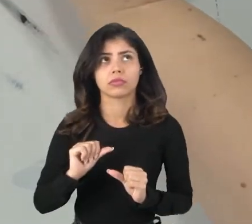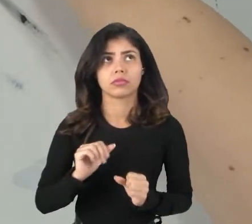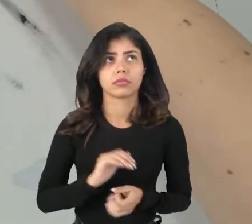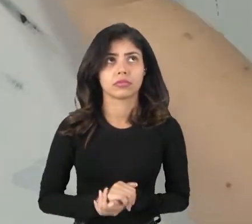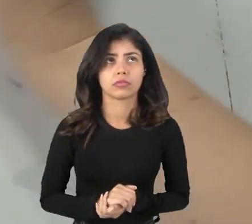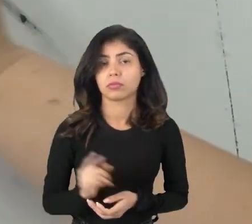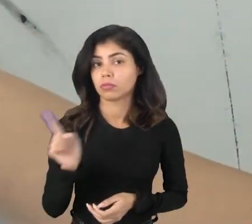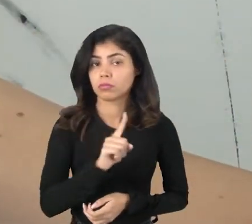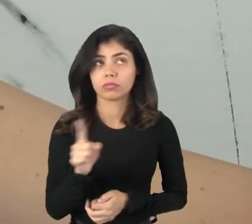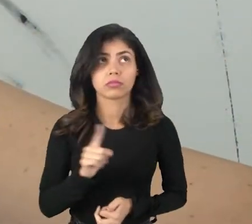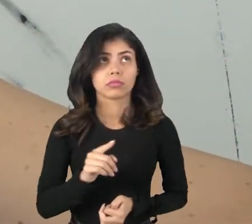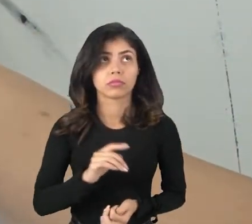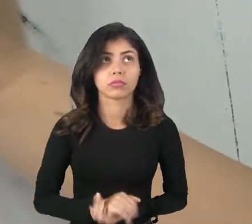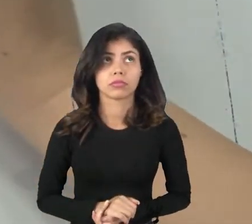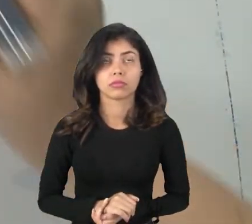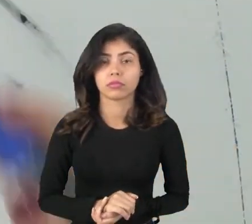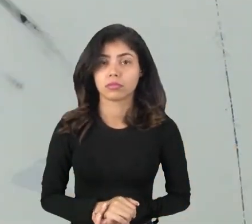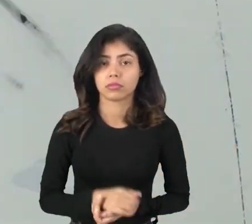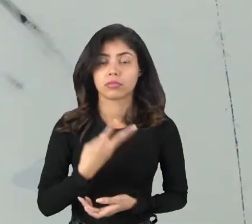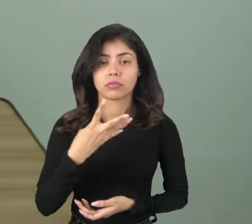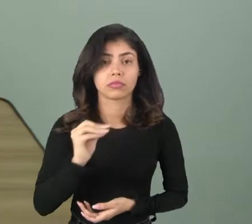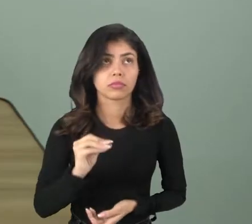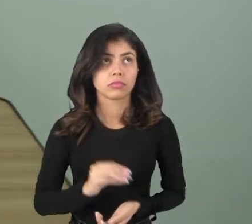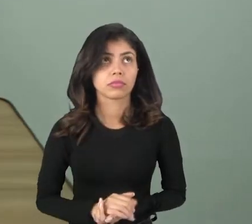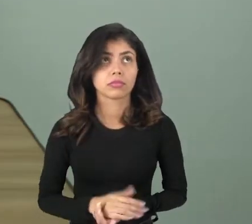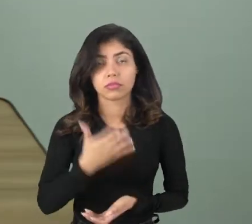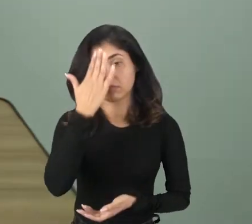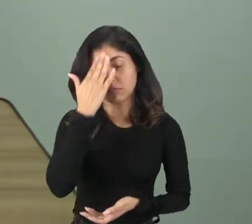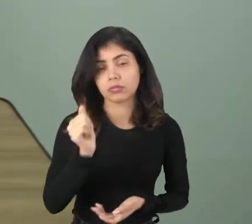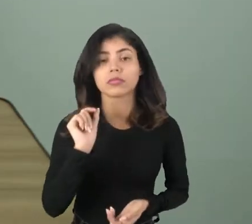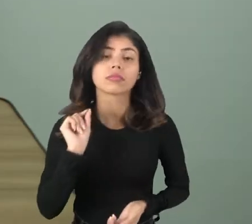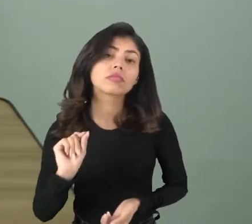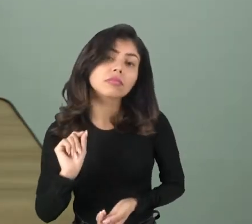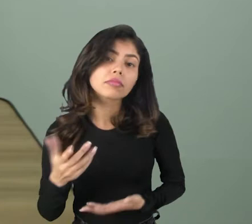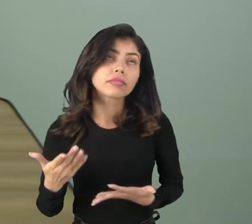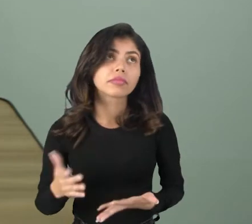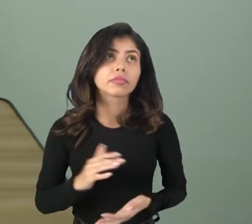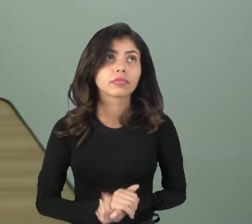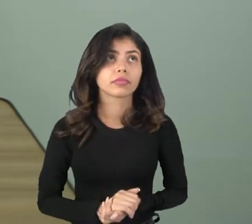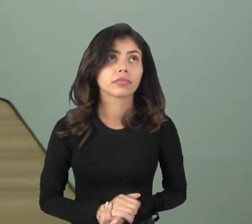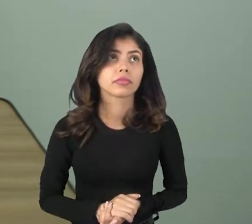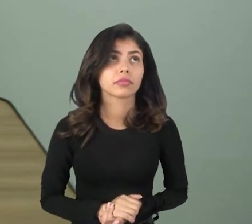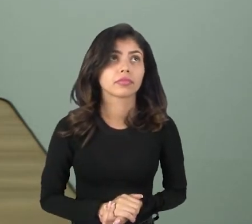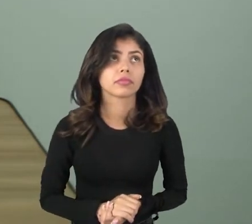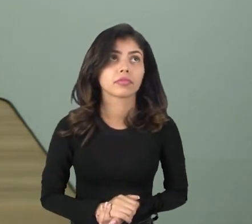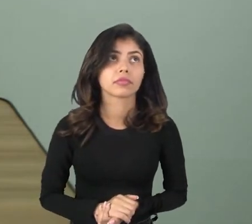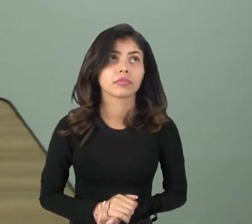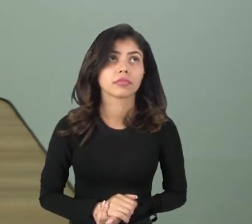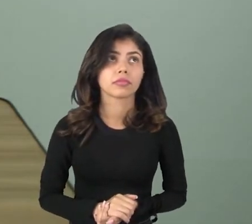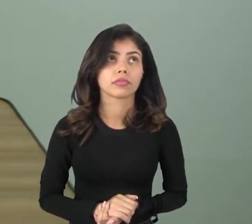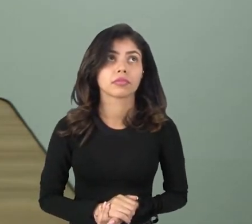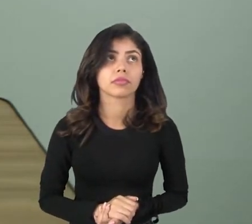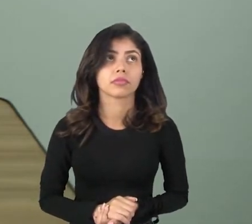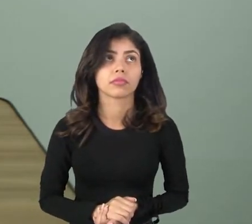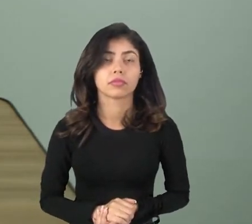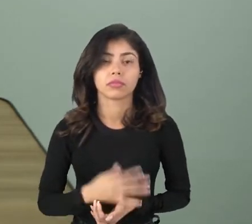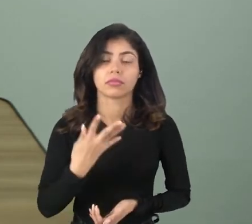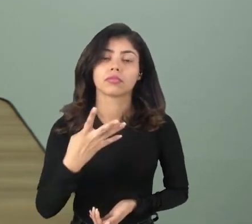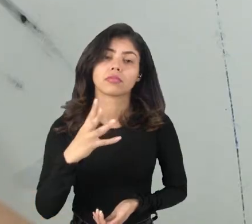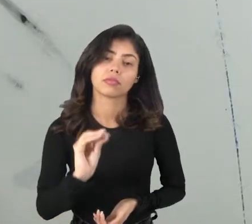valor? Não. 40 mais 20, nós sabemos, né, que é 60. Mas vamos fazer o